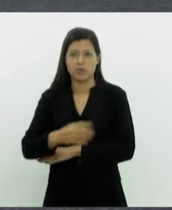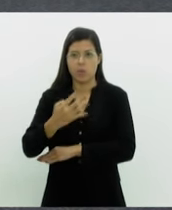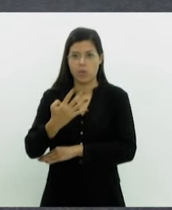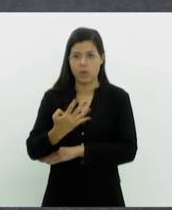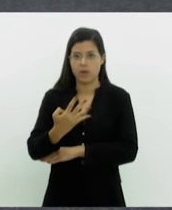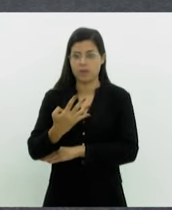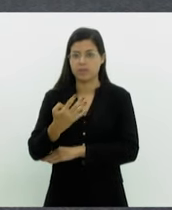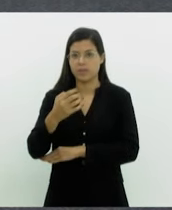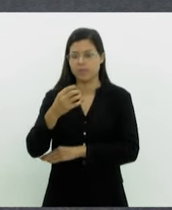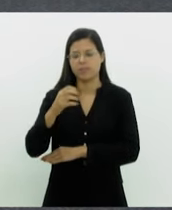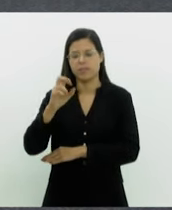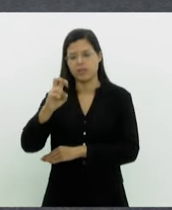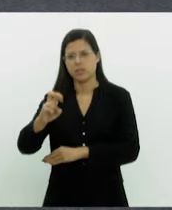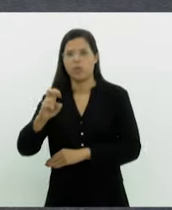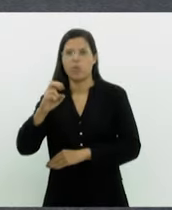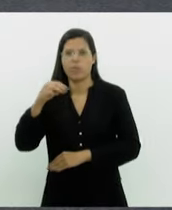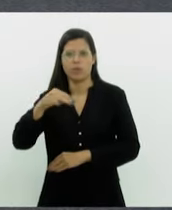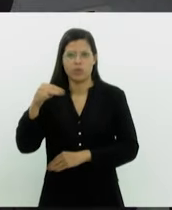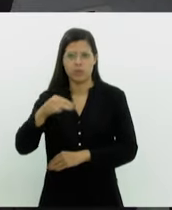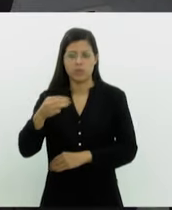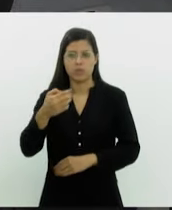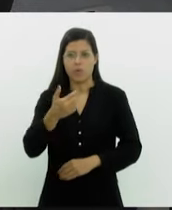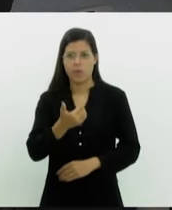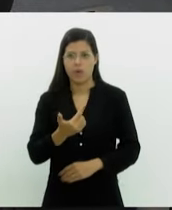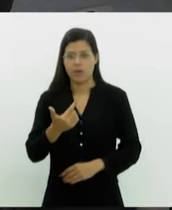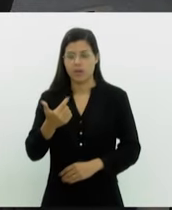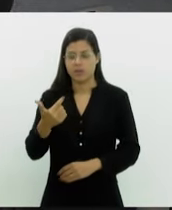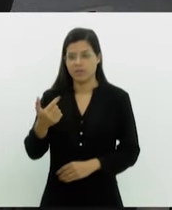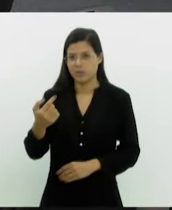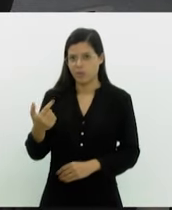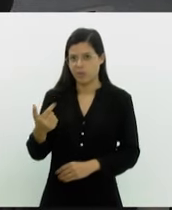42 segundos e 3 décimos.